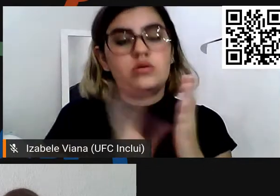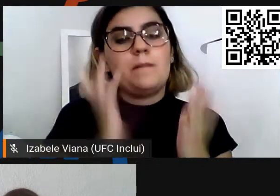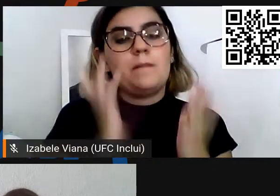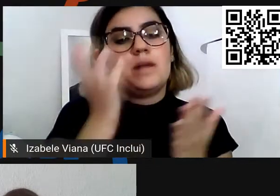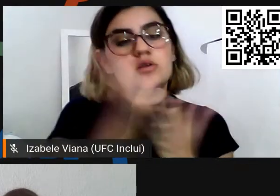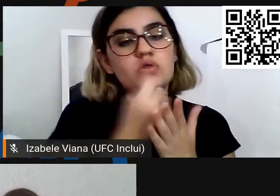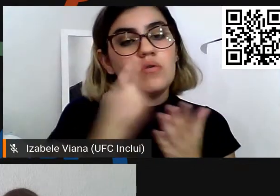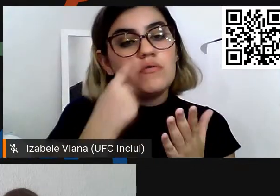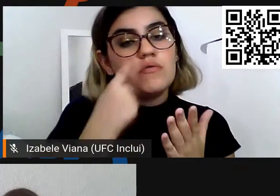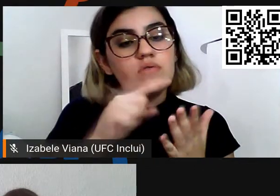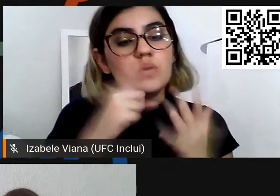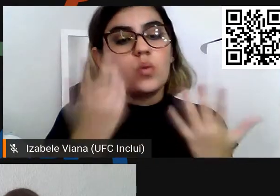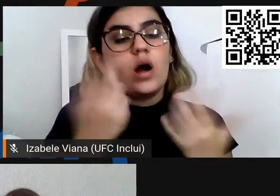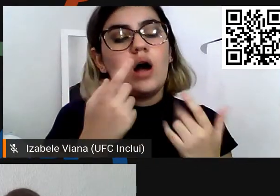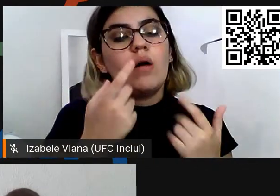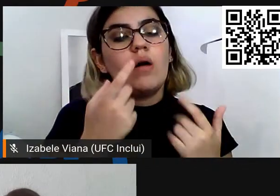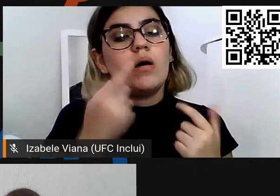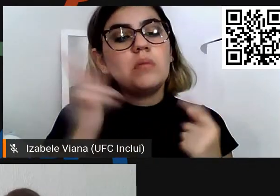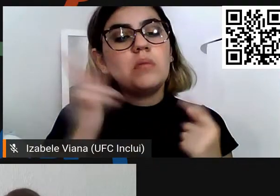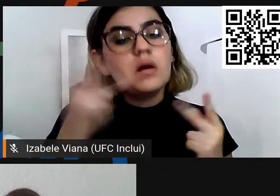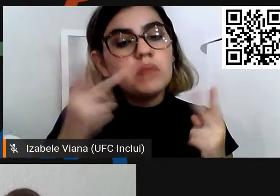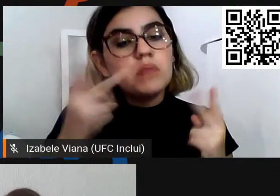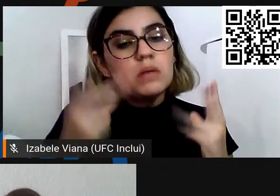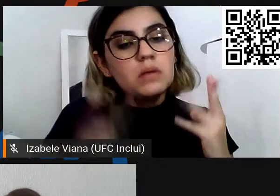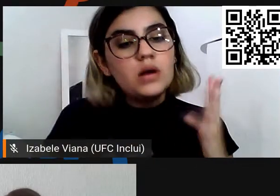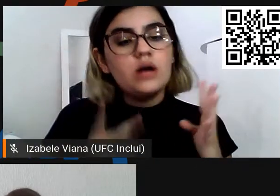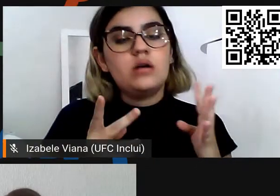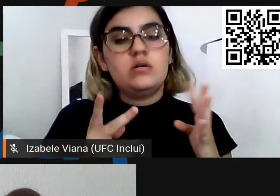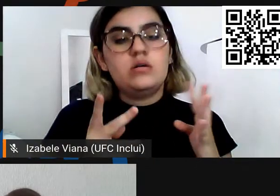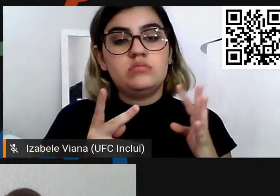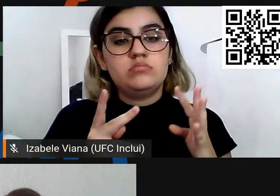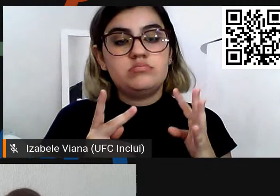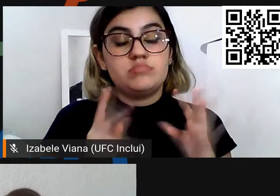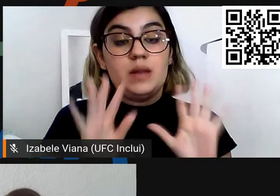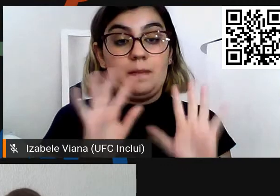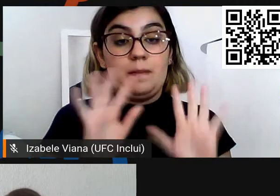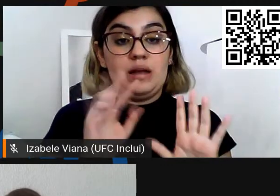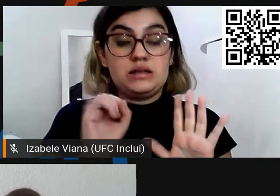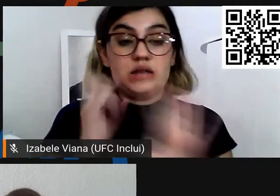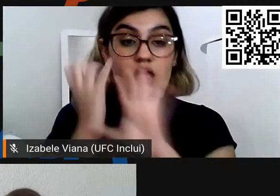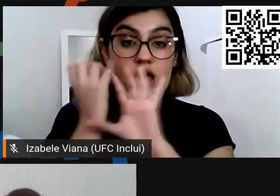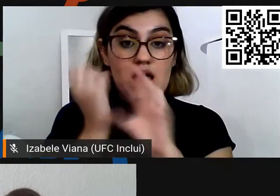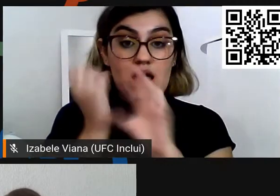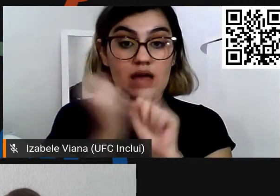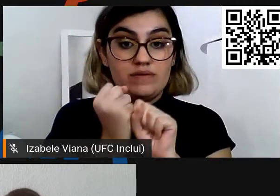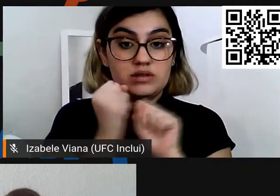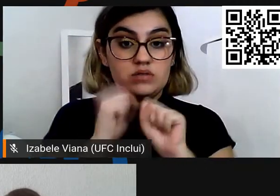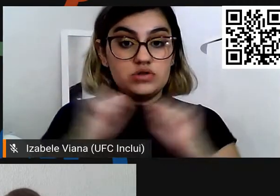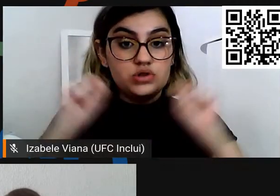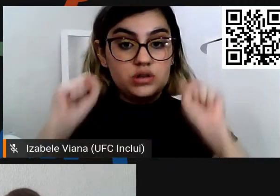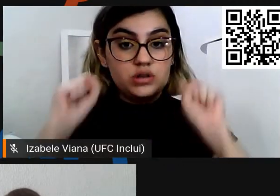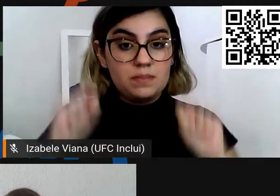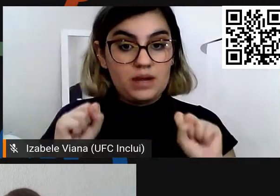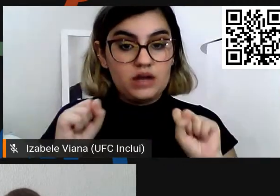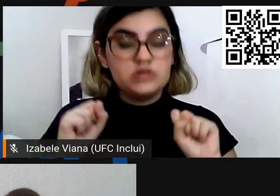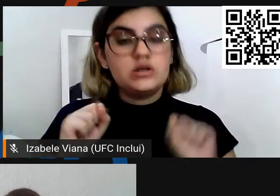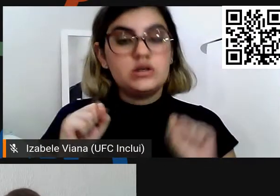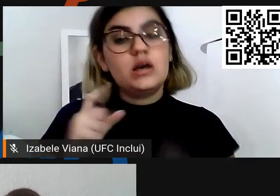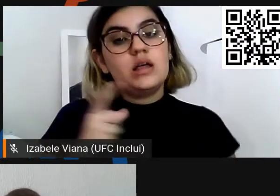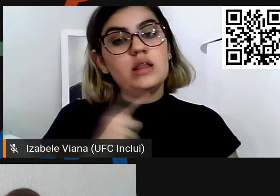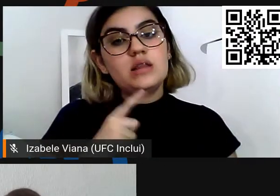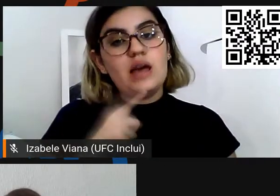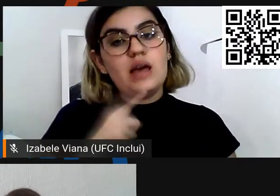disso nessa única base. Quando você faz a revisão sistemática, você estaria pegando essa